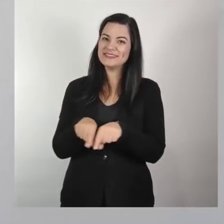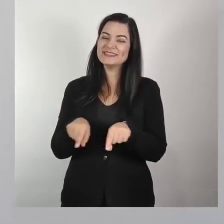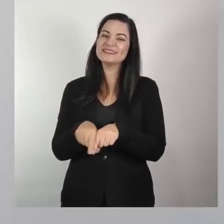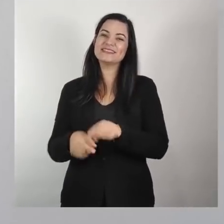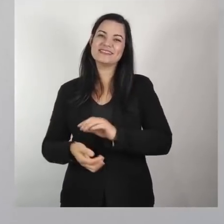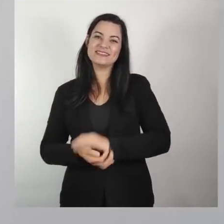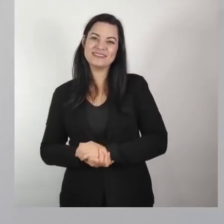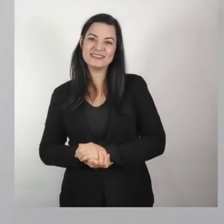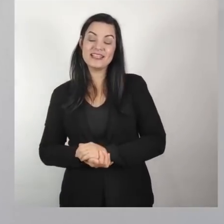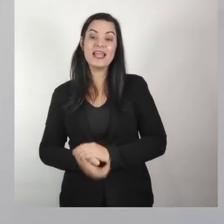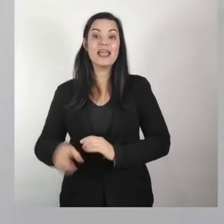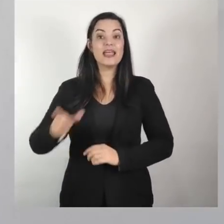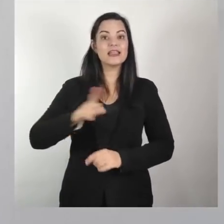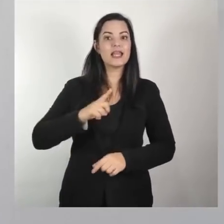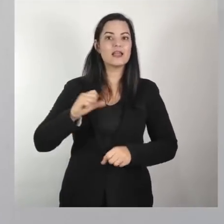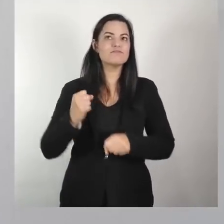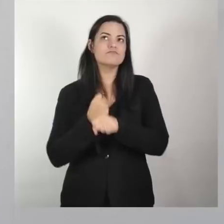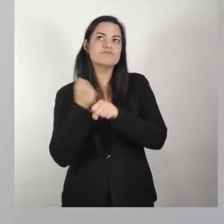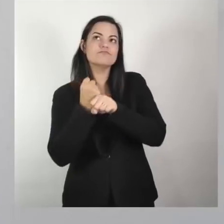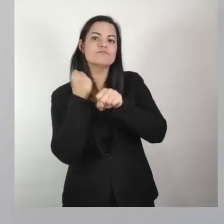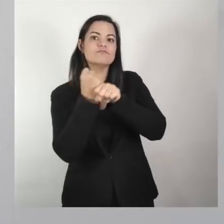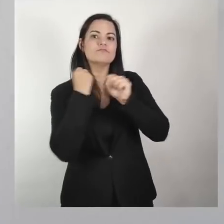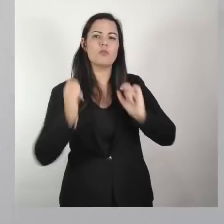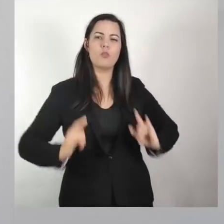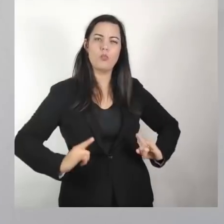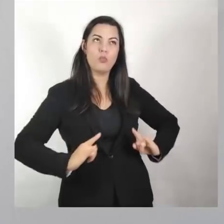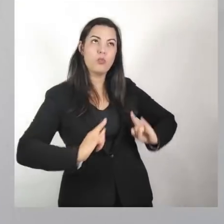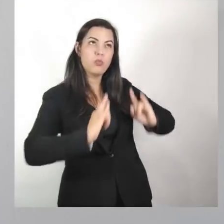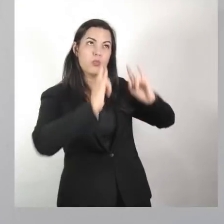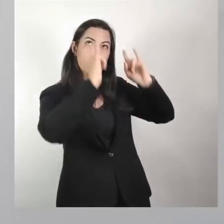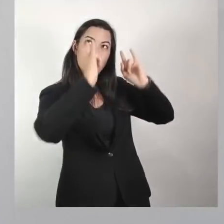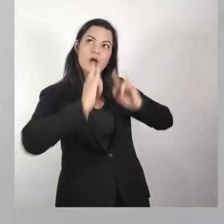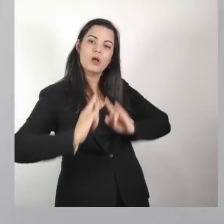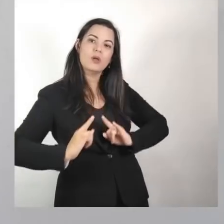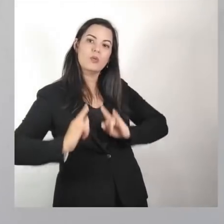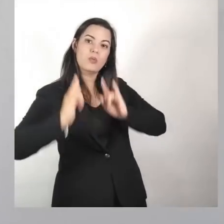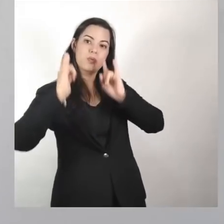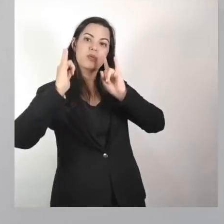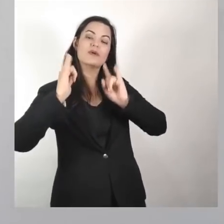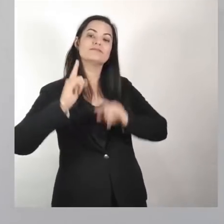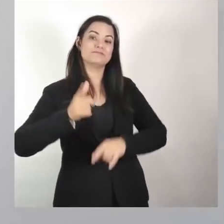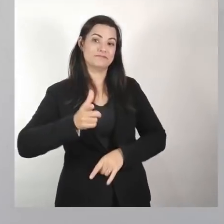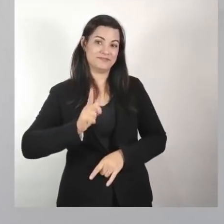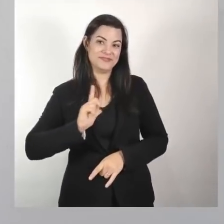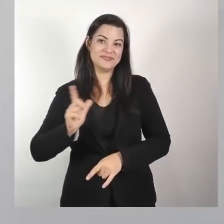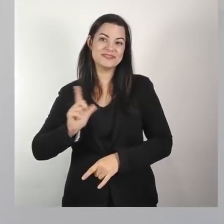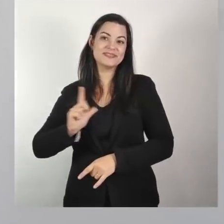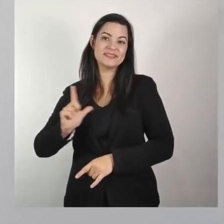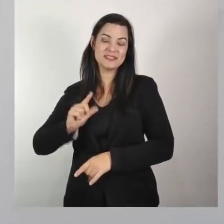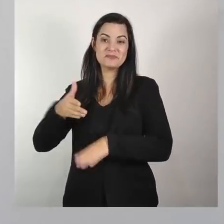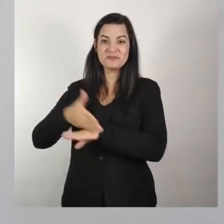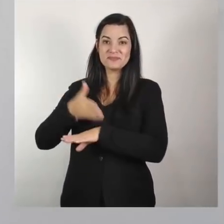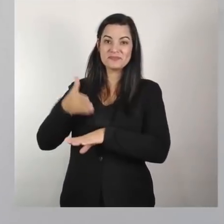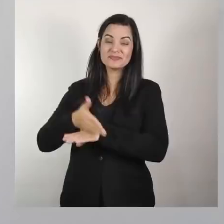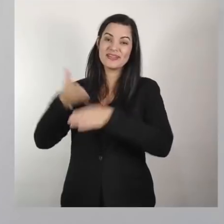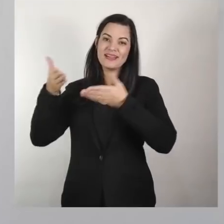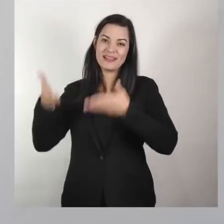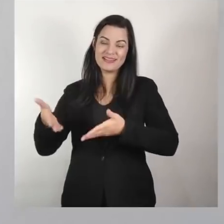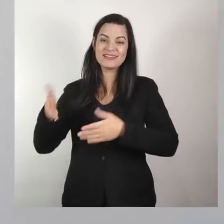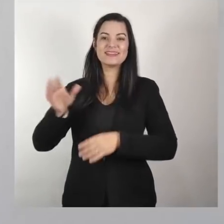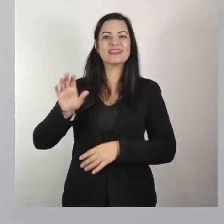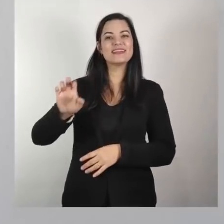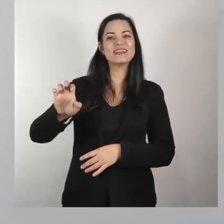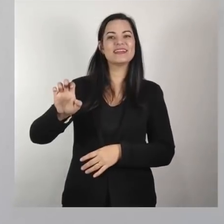por aqui também. Construções. Então, tudo isso faz parte da região